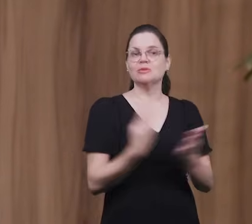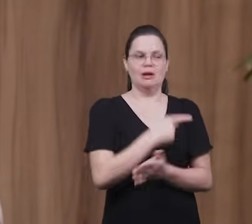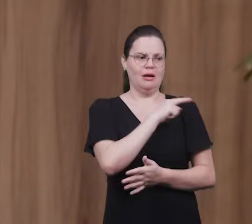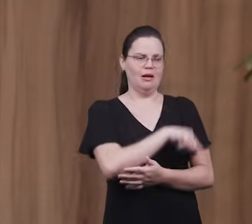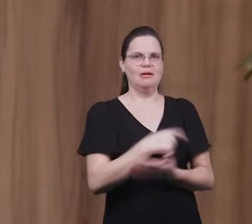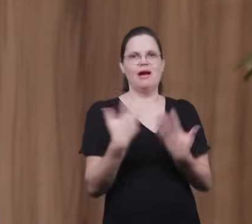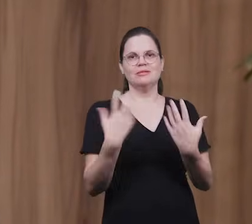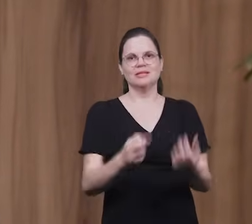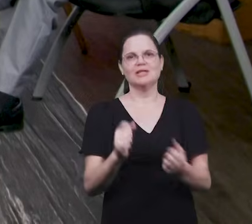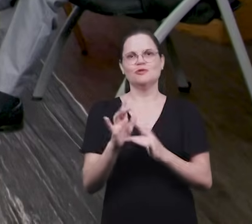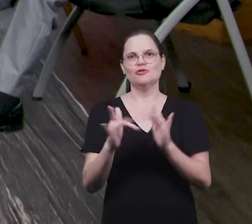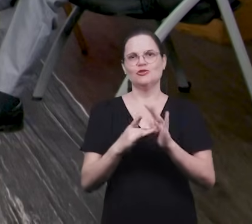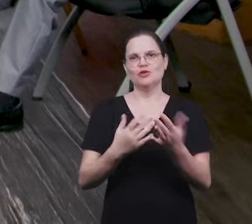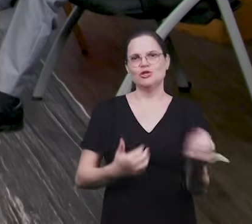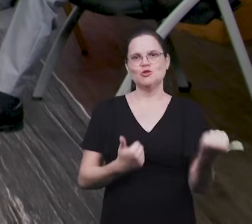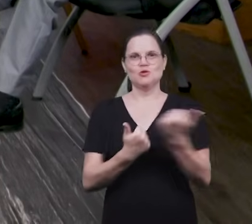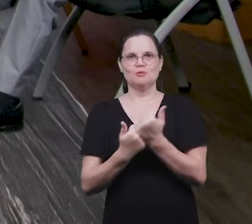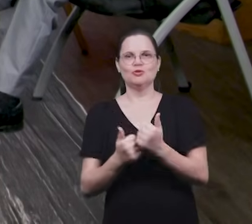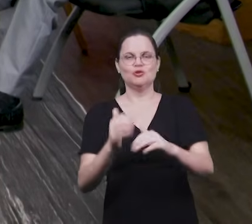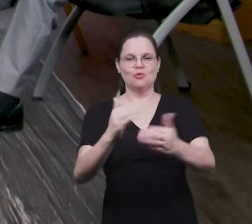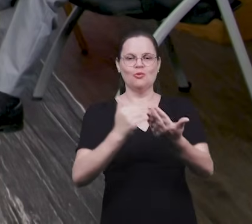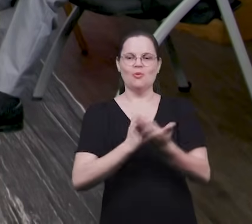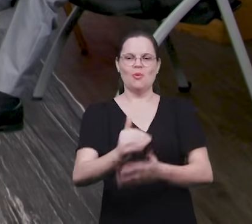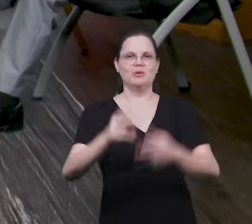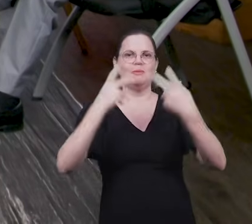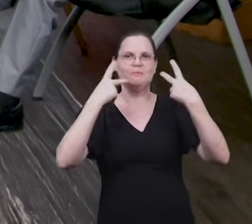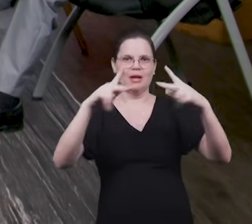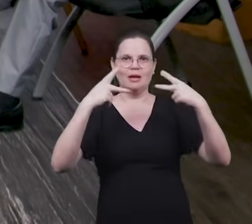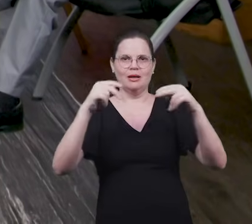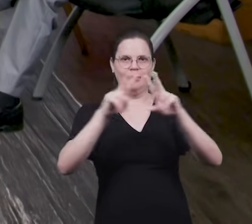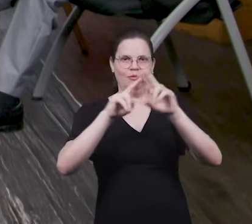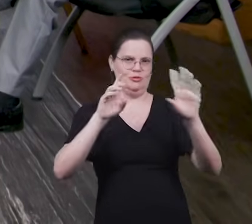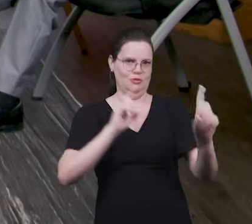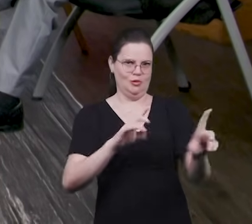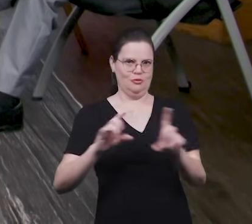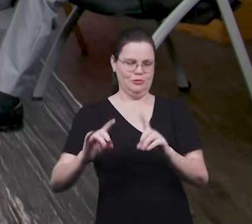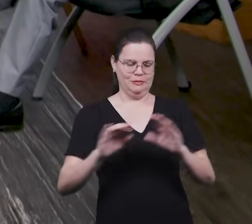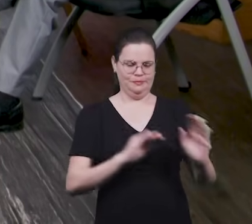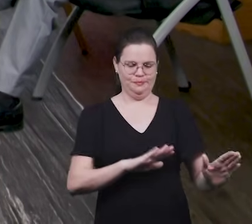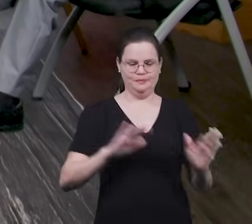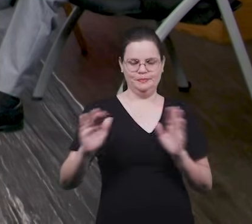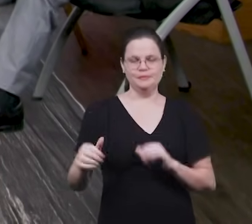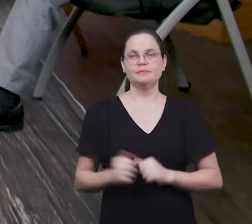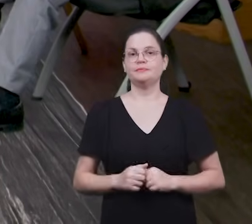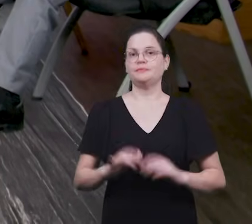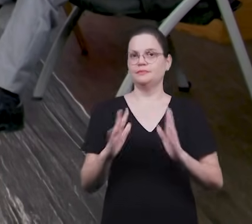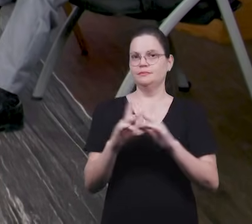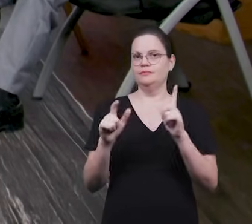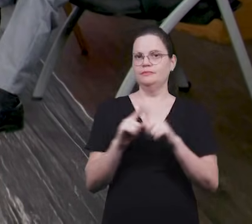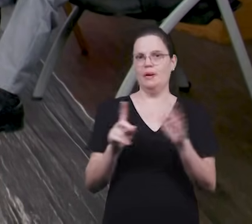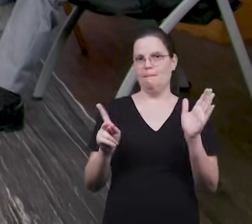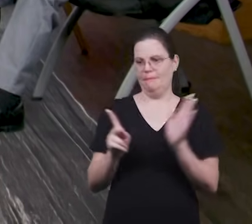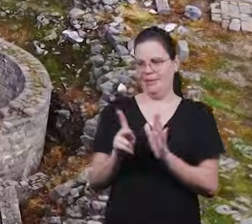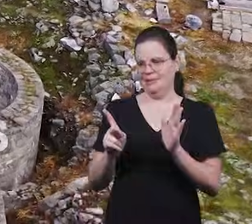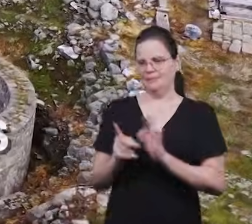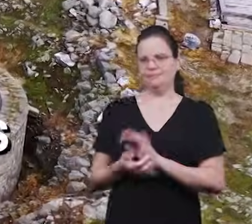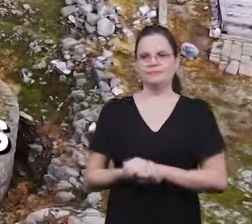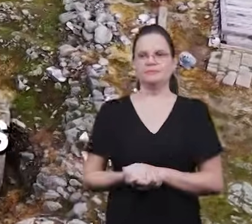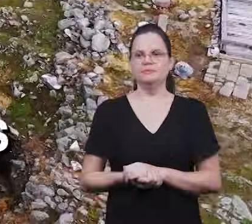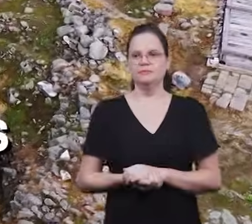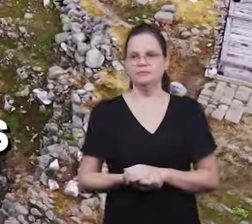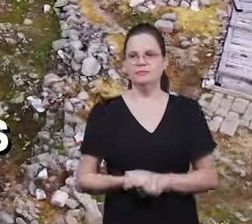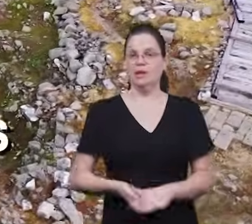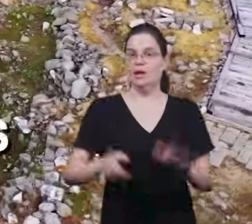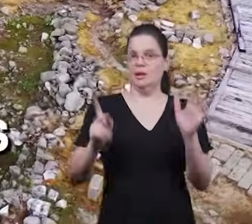tornou um pregador do Evangelho. Amém. Igreja de Pérgamo, pastor Gilson. Muito bem, Pérgamo é uma igreja que